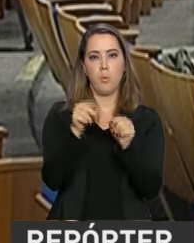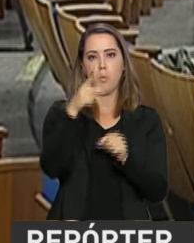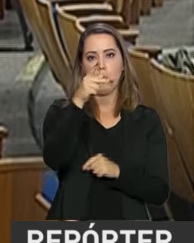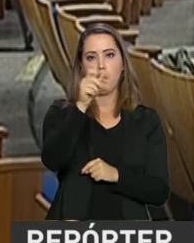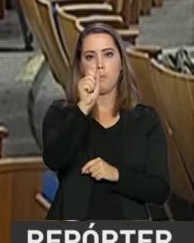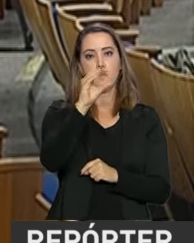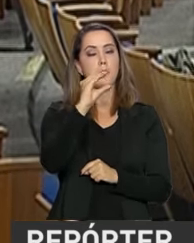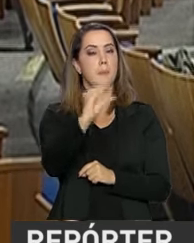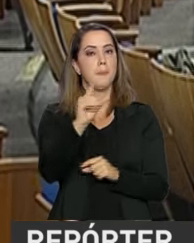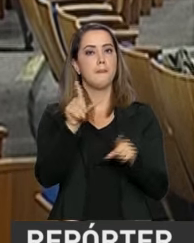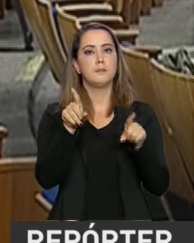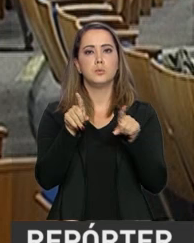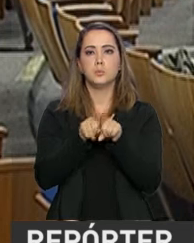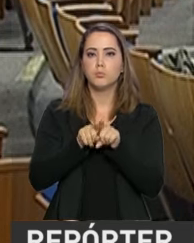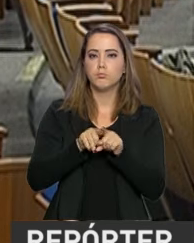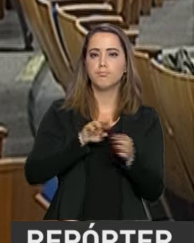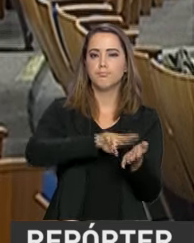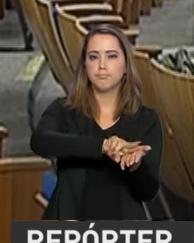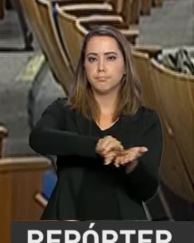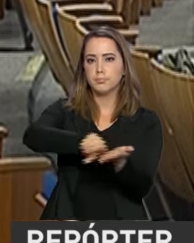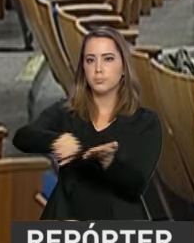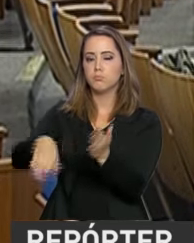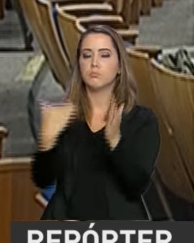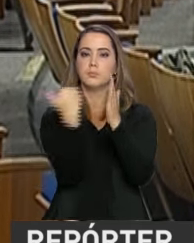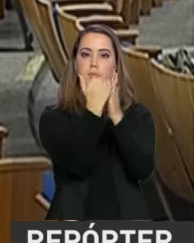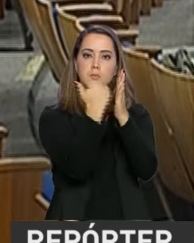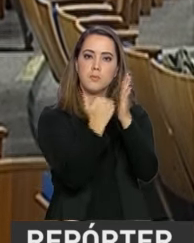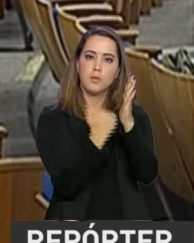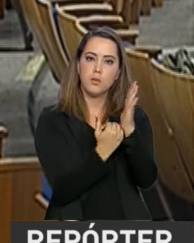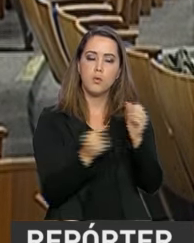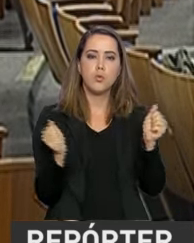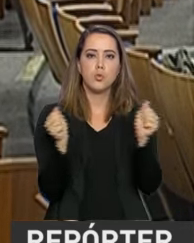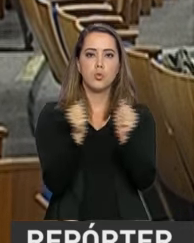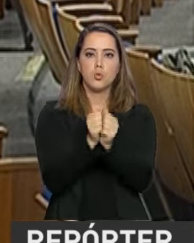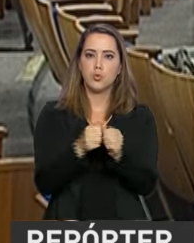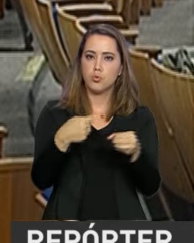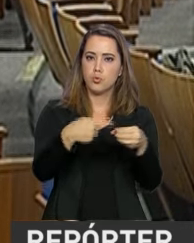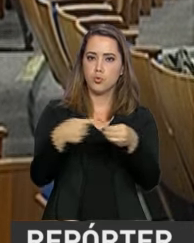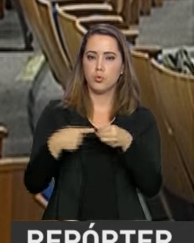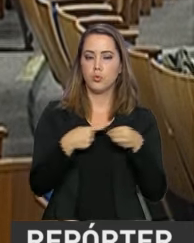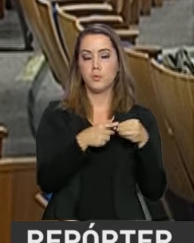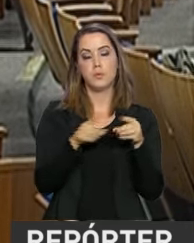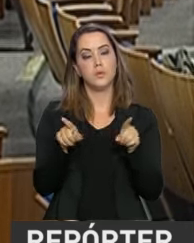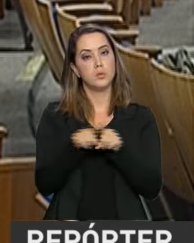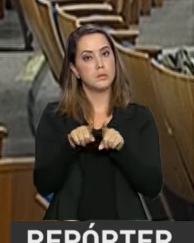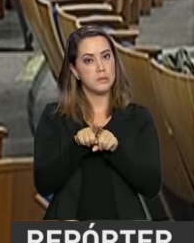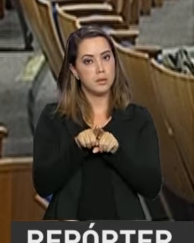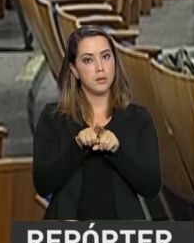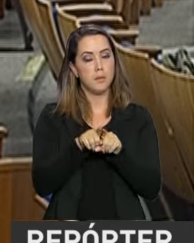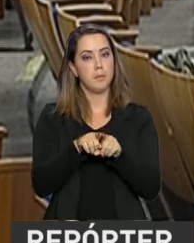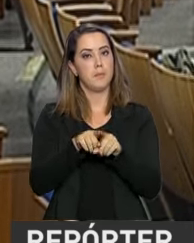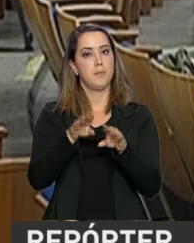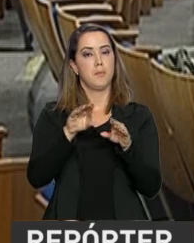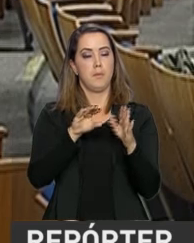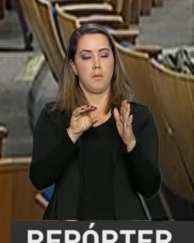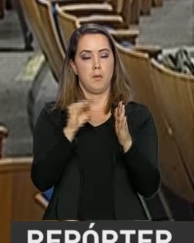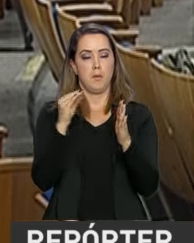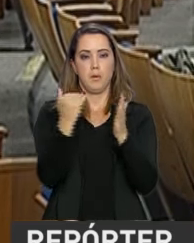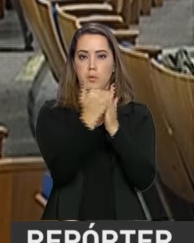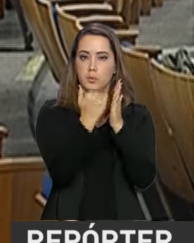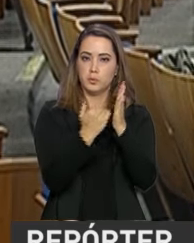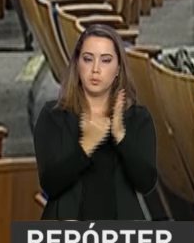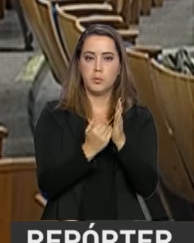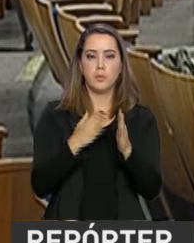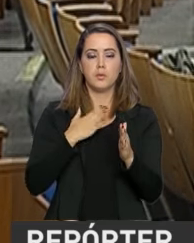urbana que o Ministério desenvolve aí junto às prefeituras e aos governos e também o programa Minha Casa, Minha Vida. Segundo esses dados que o